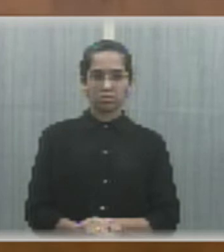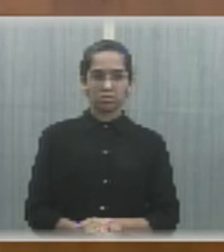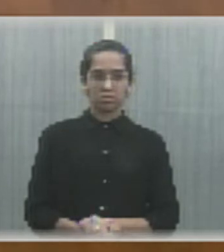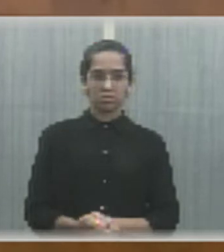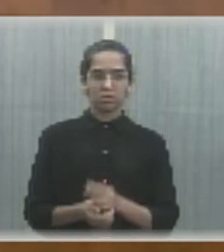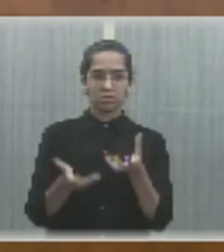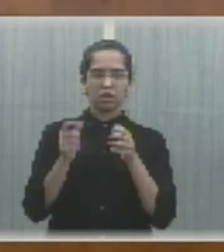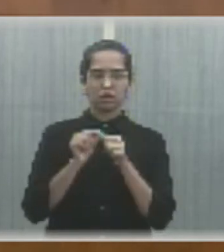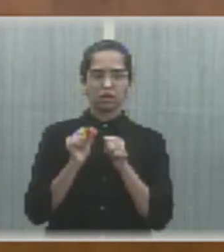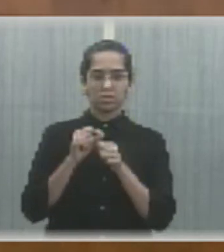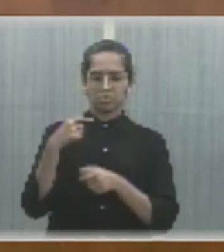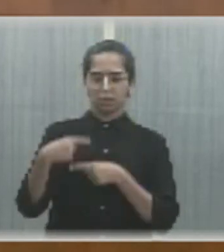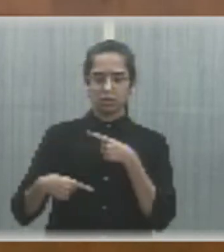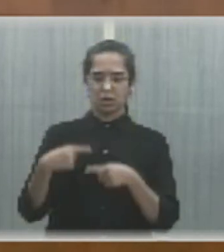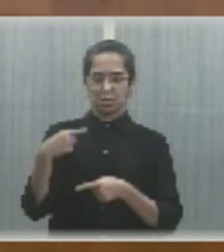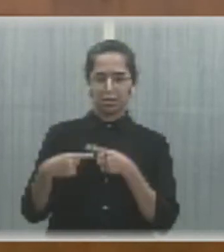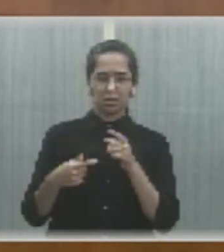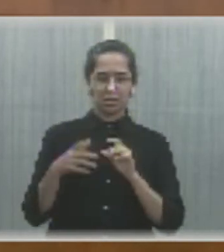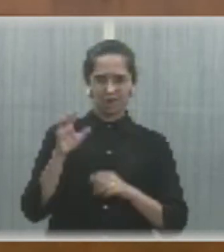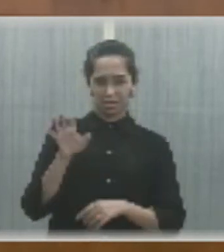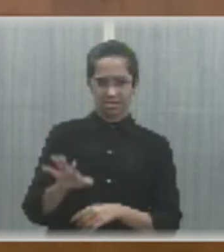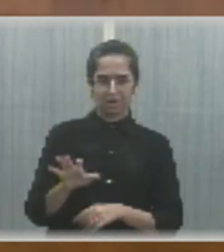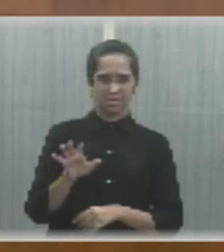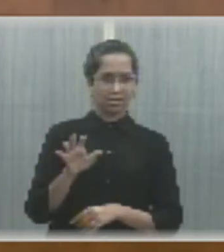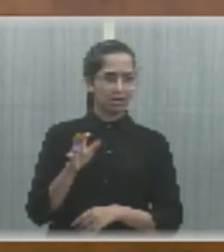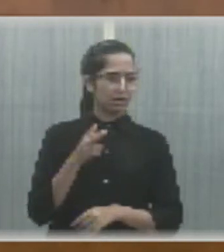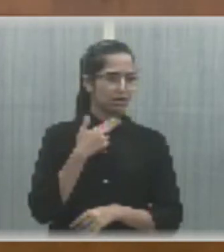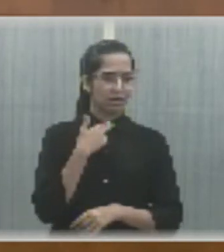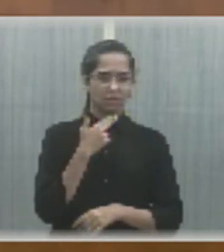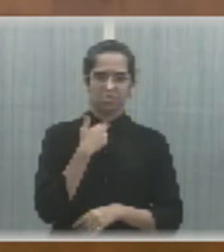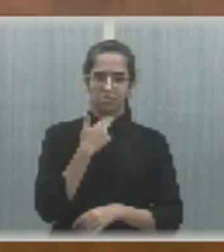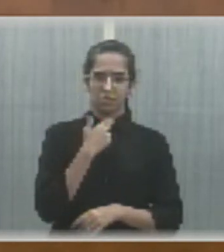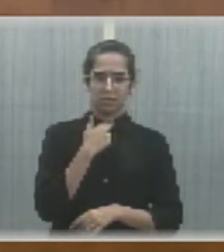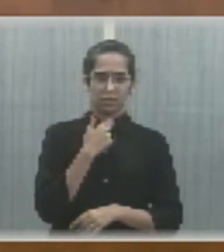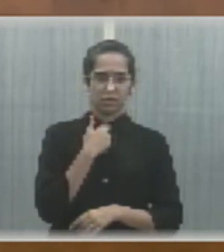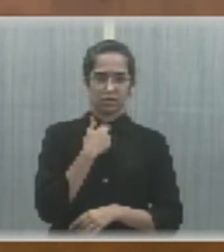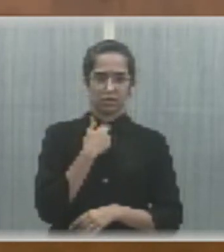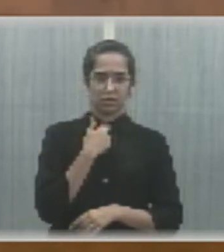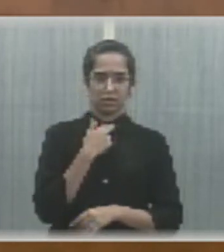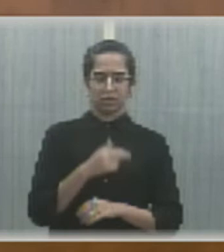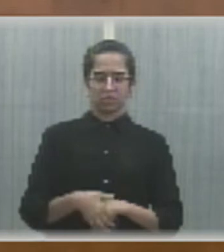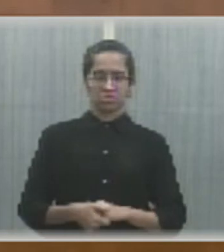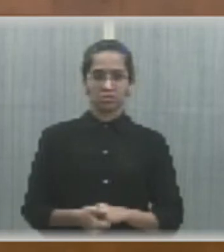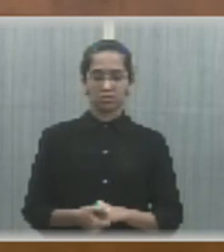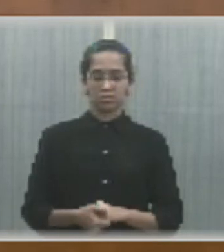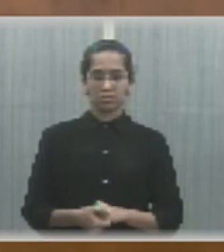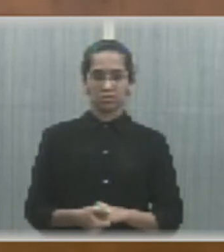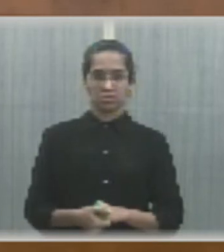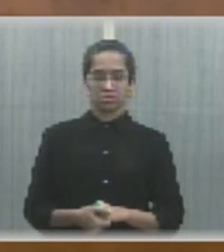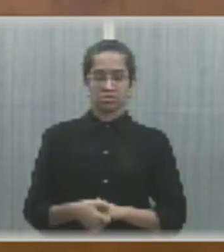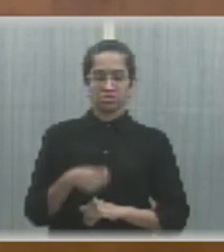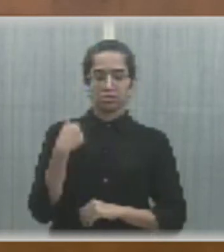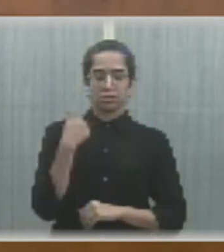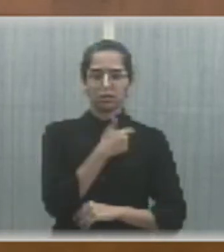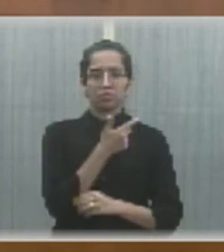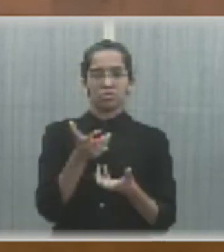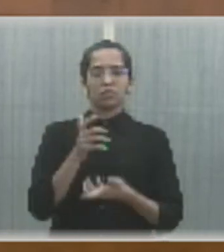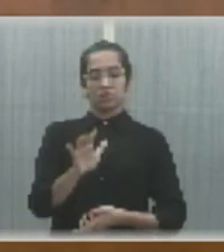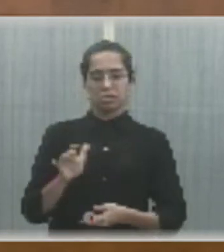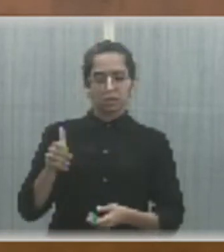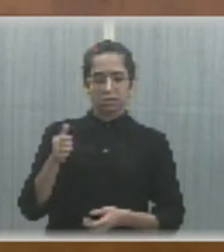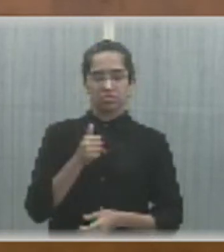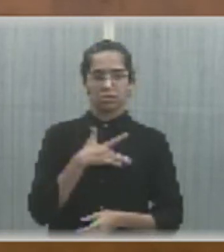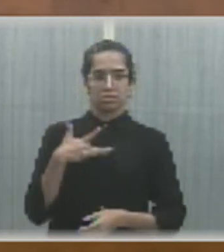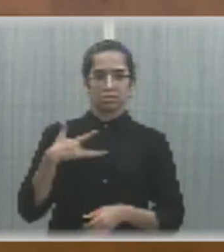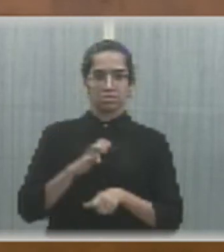fazer política em cima disso aqui, isso aqui não é coisa de gente decente. Nós queremos melhorar a saúde do